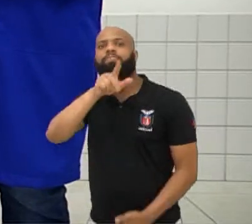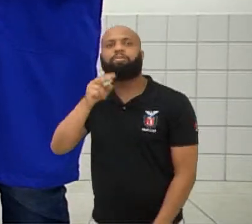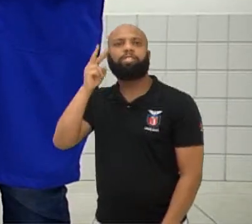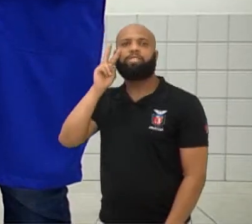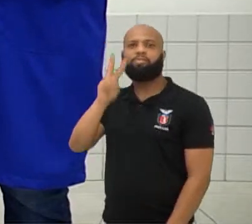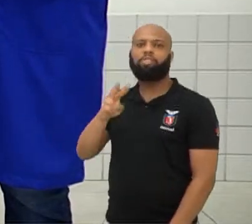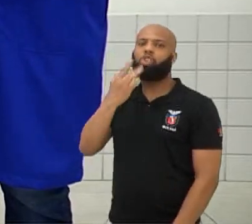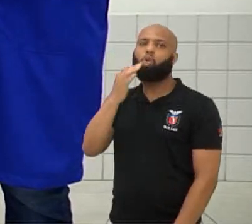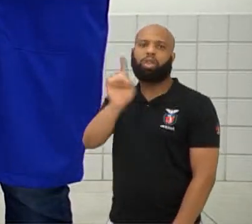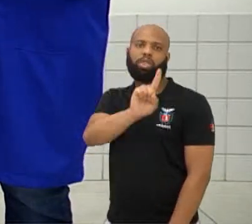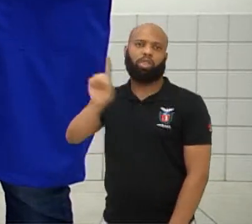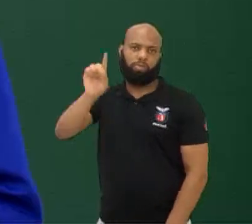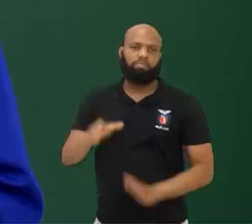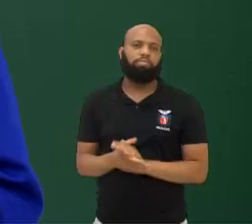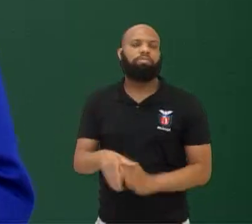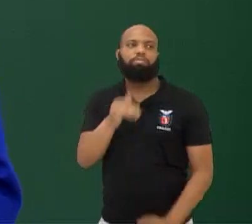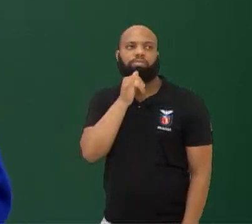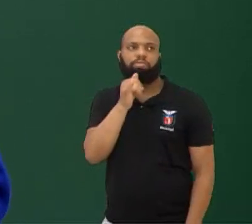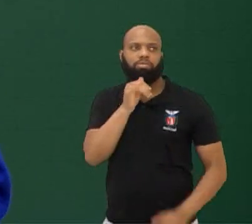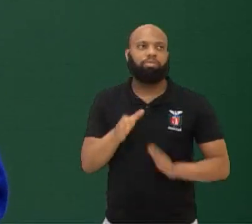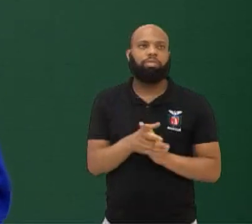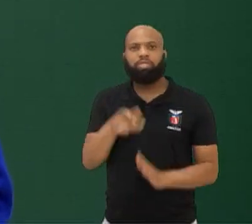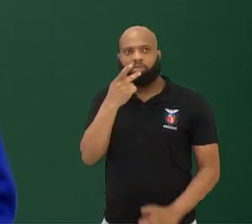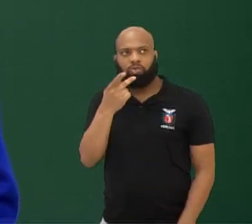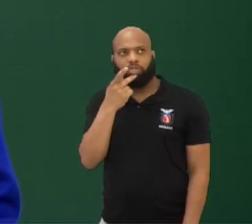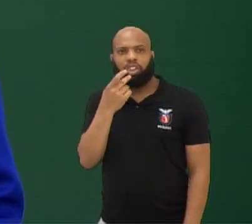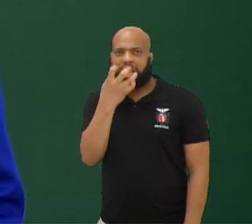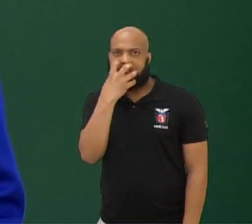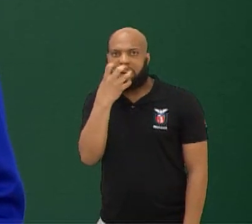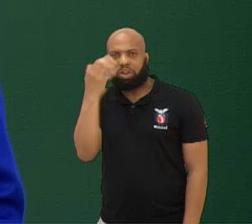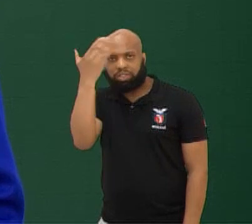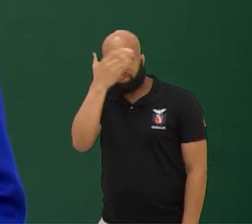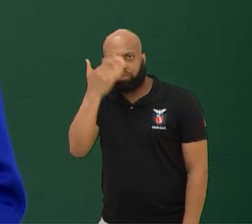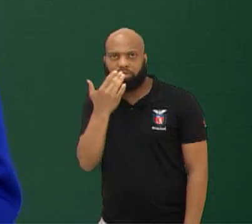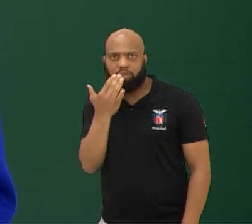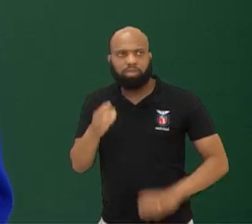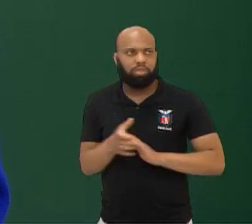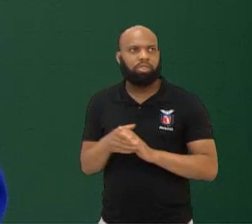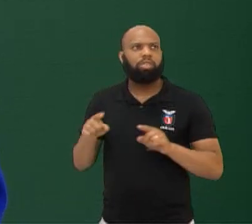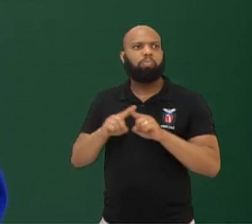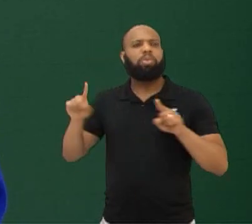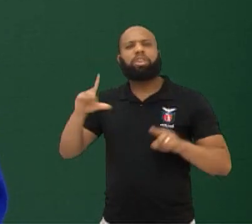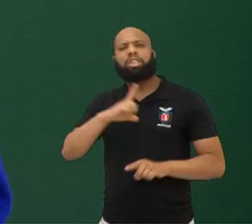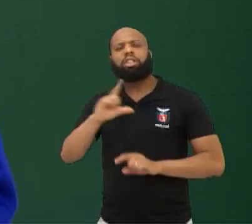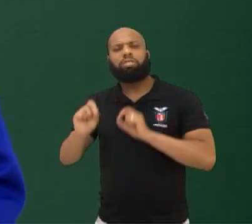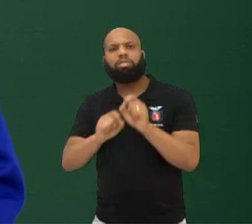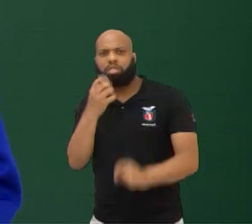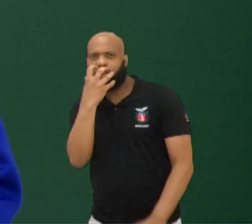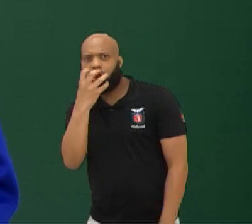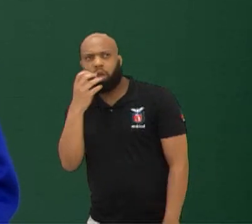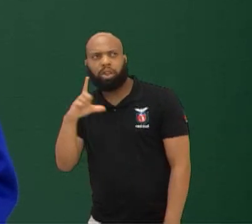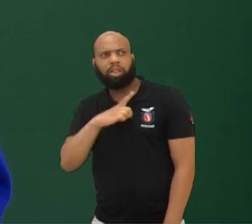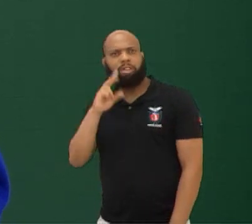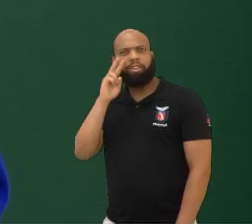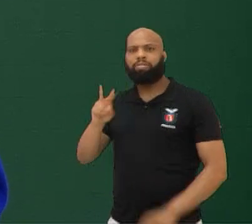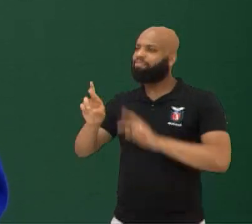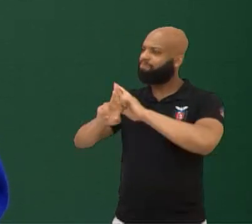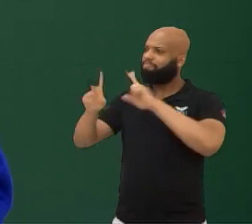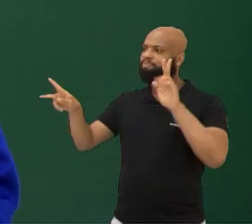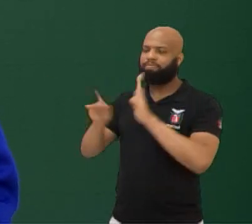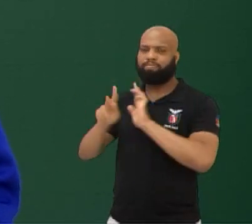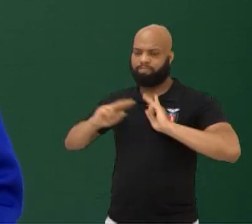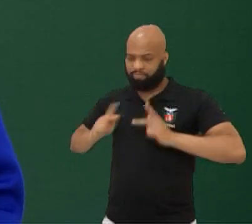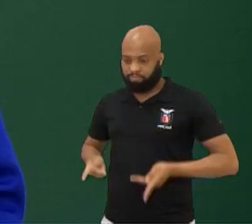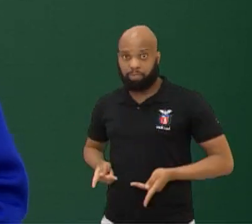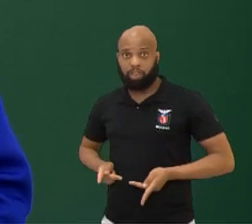enxergar cores, tá? Por exemplo, o pessoal fala muito que o cachorro não enxerga cores, mas os cães eles têm uma visão bem diferenciada da gente